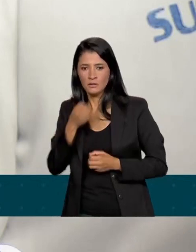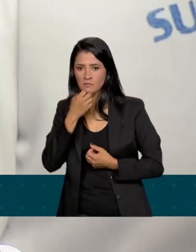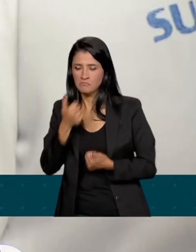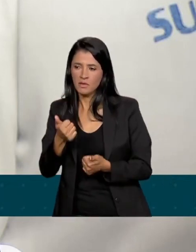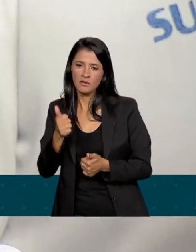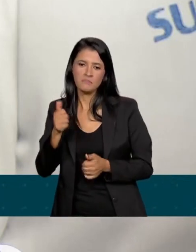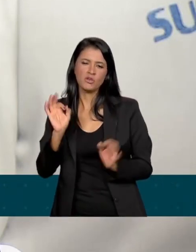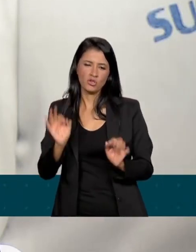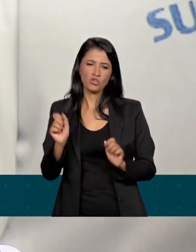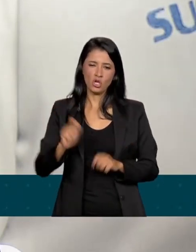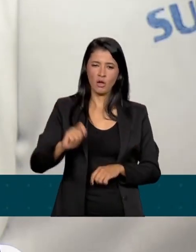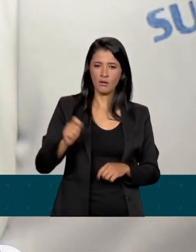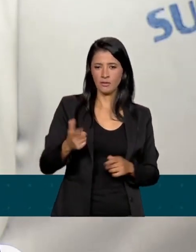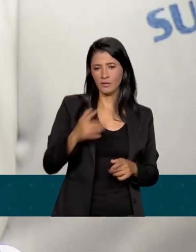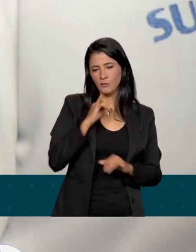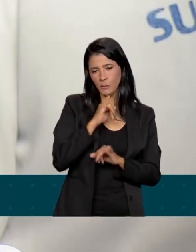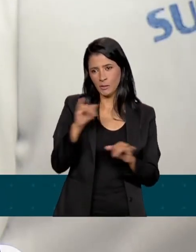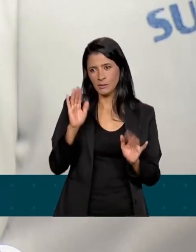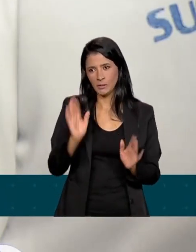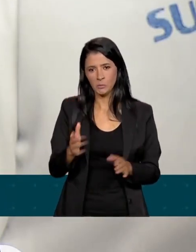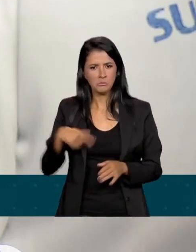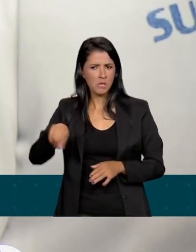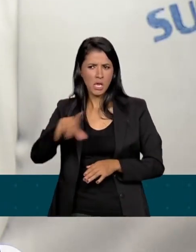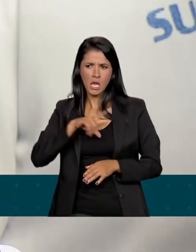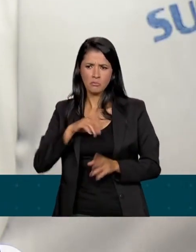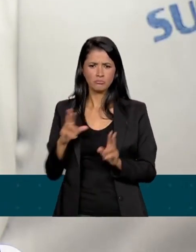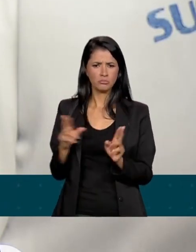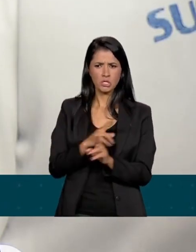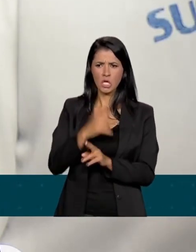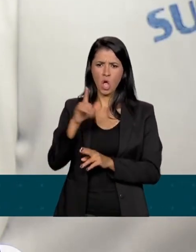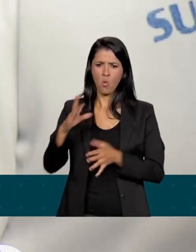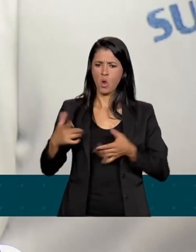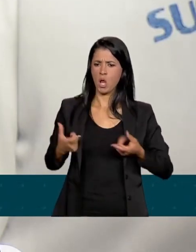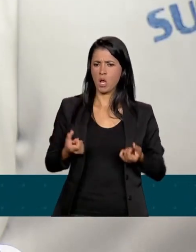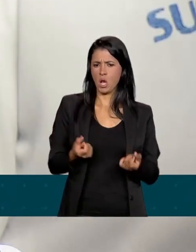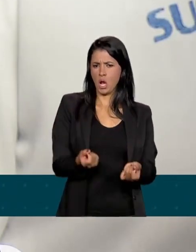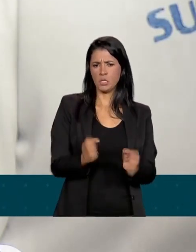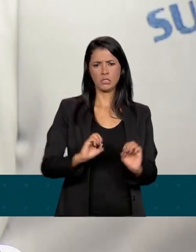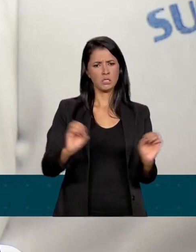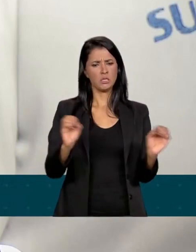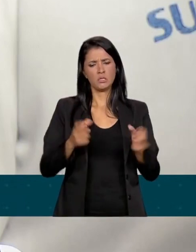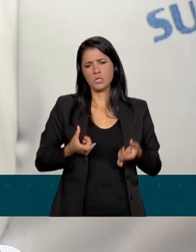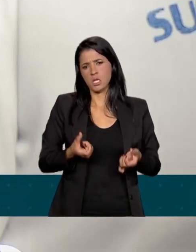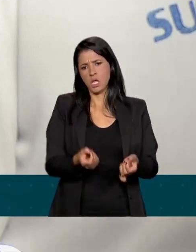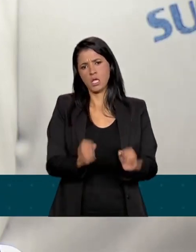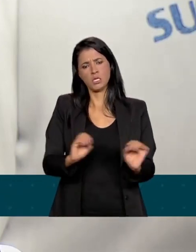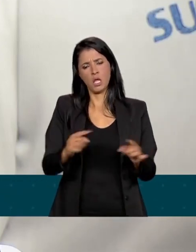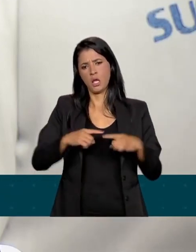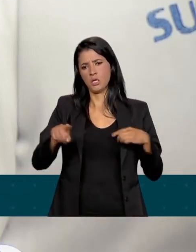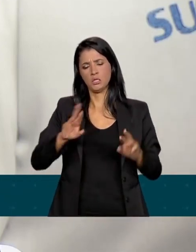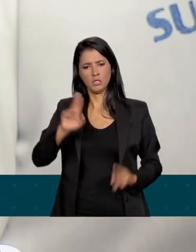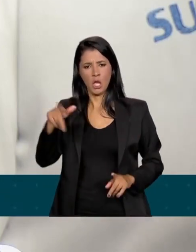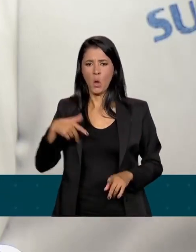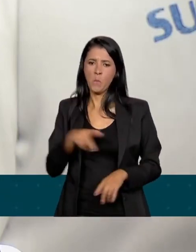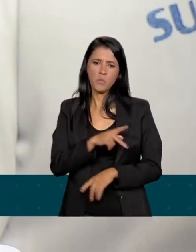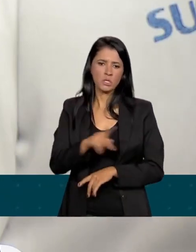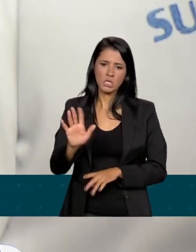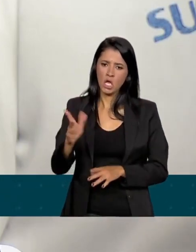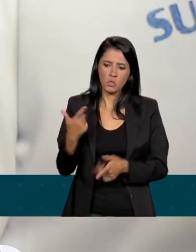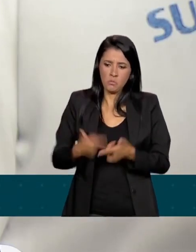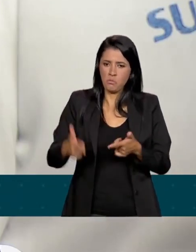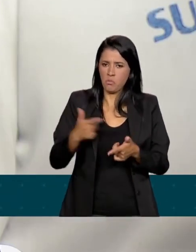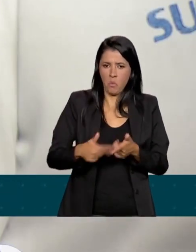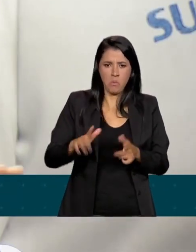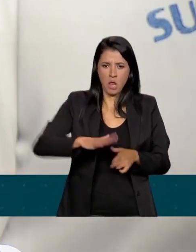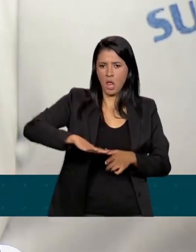mesmo, essa informação. E ele não tem nenhuma relação com câncer, nenhuma relação. O presidente Lula não tem nenhum problema